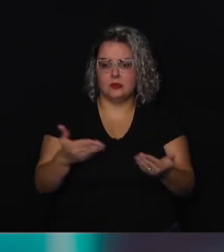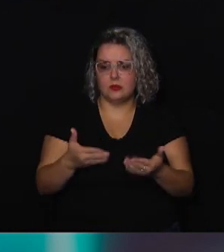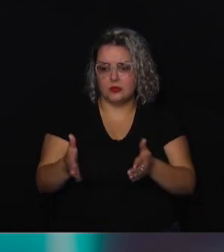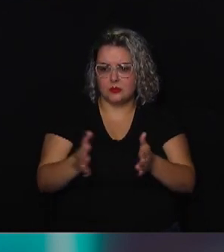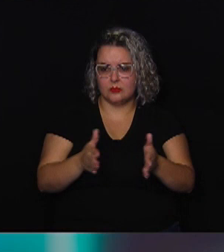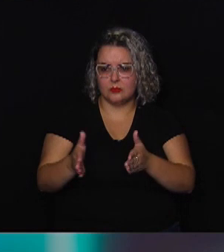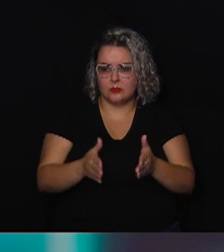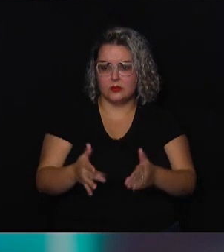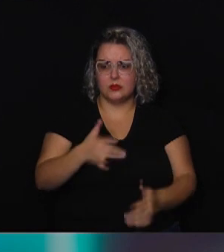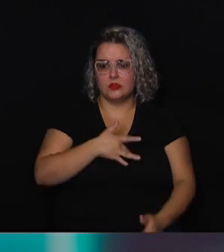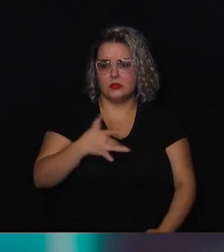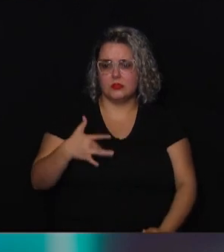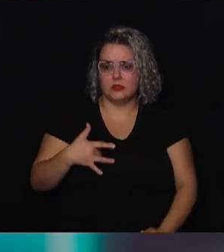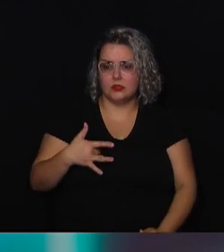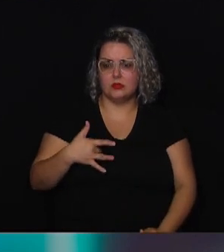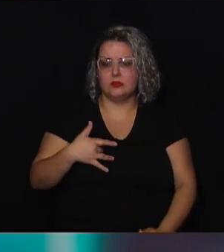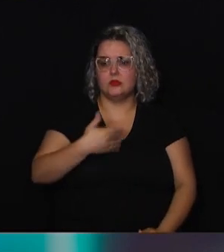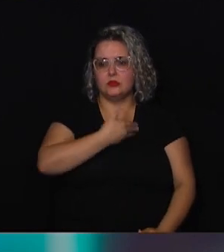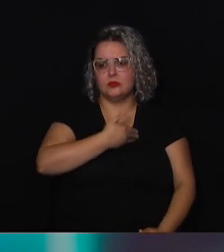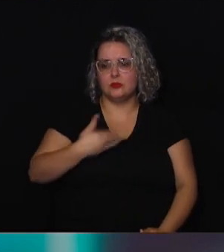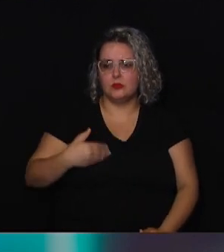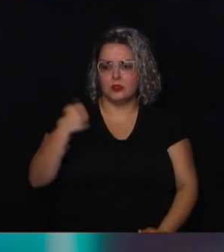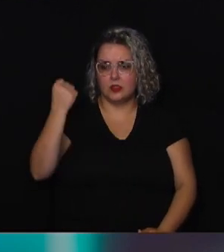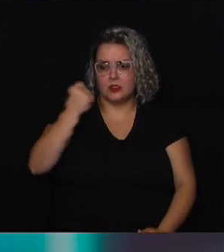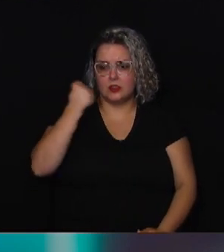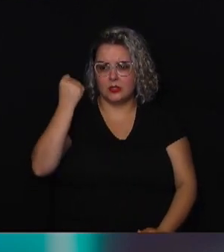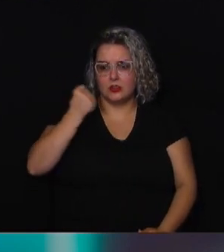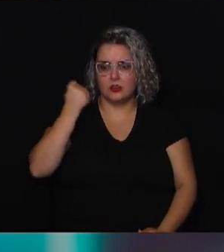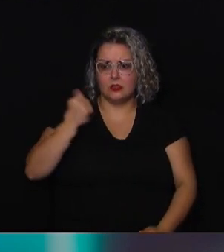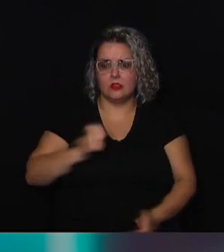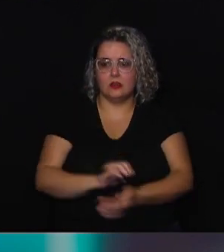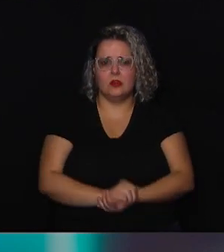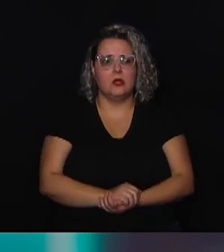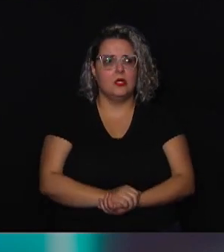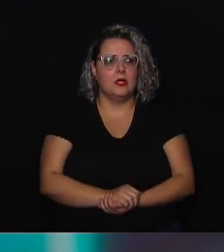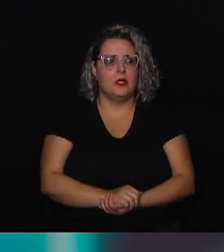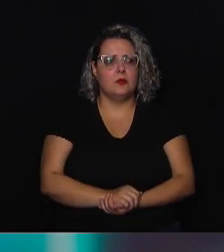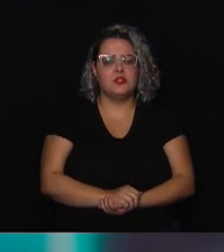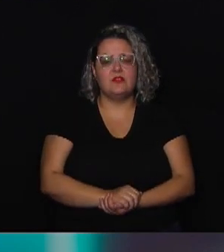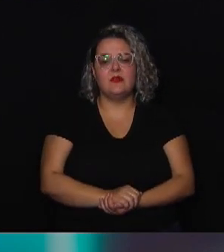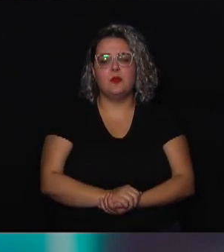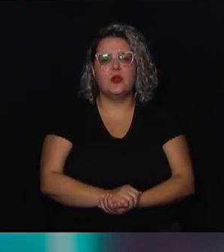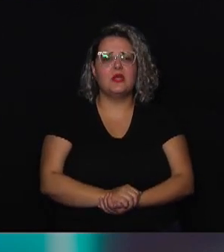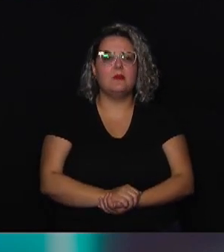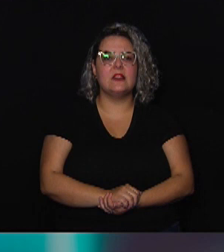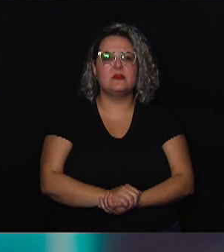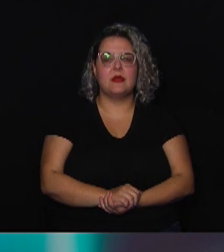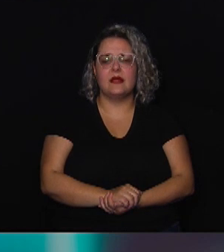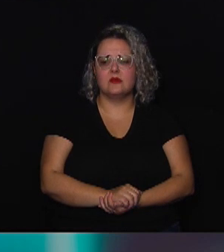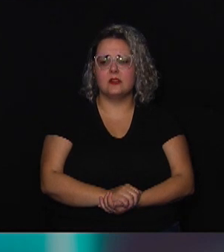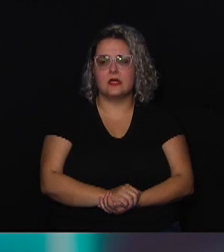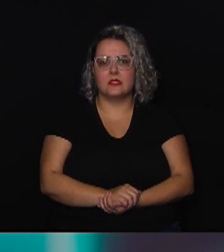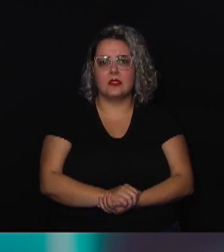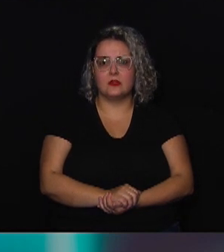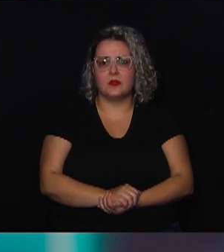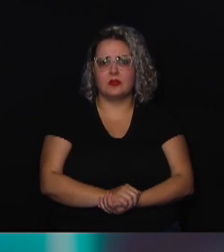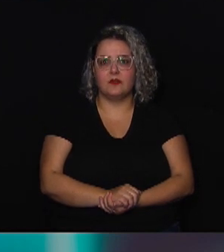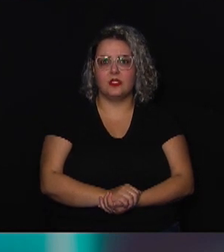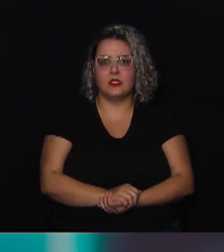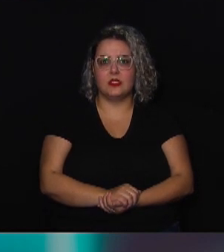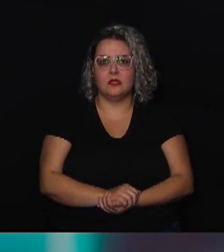saúde pública gravíssima, né, com os movimentos anti-vacina prejudicando as nossas